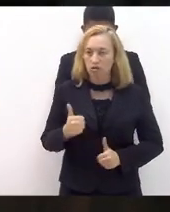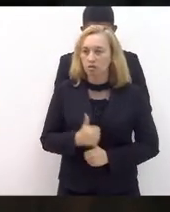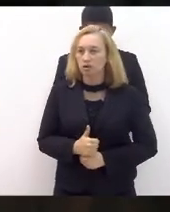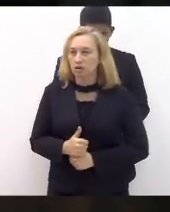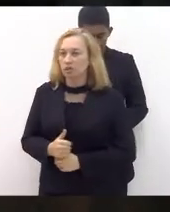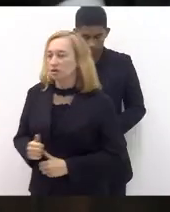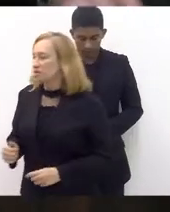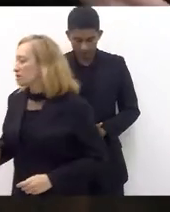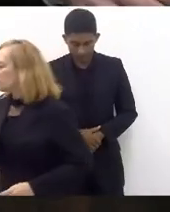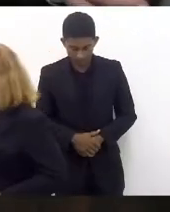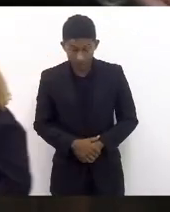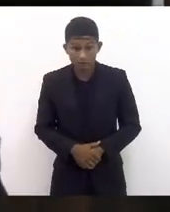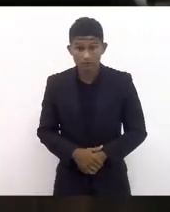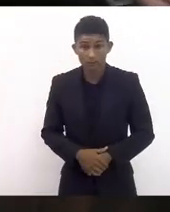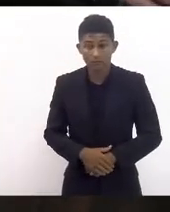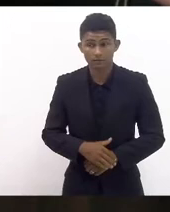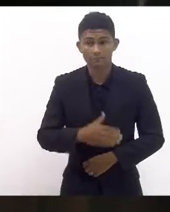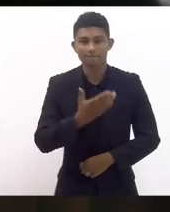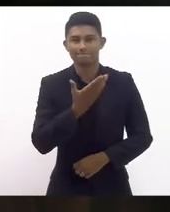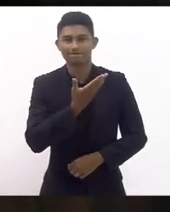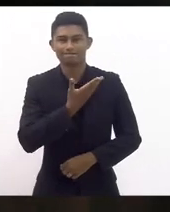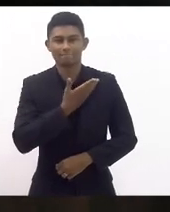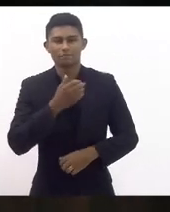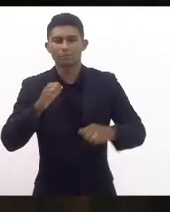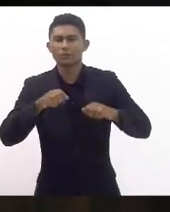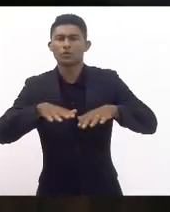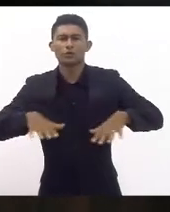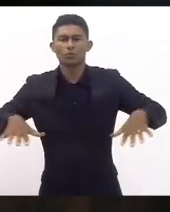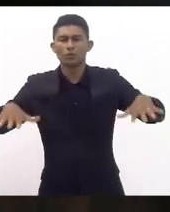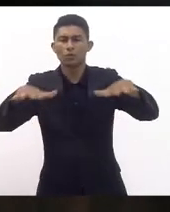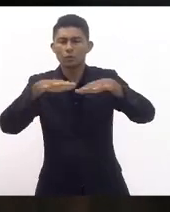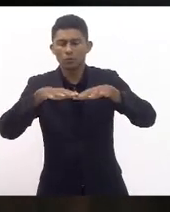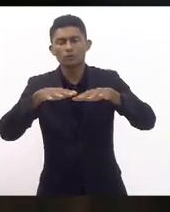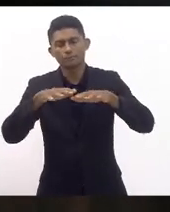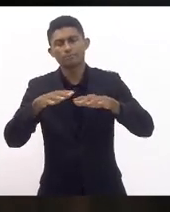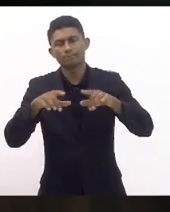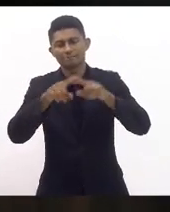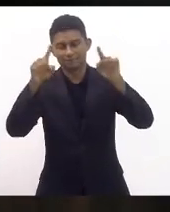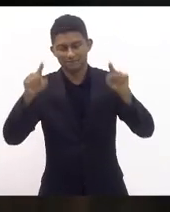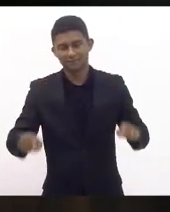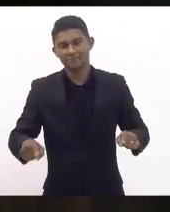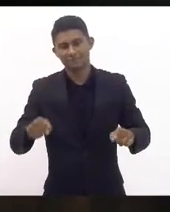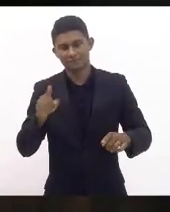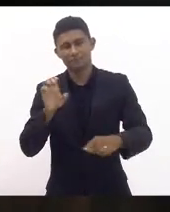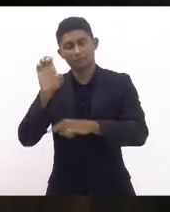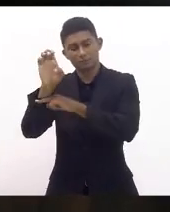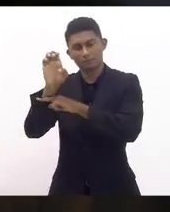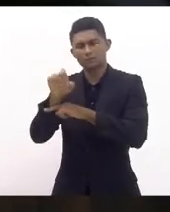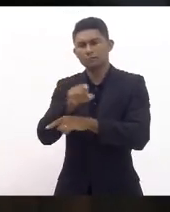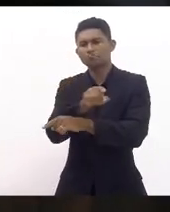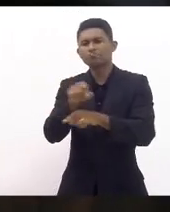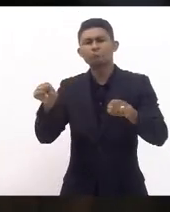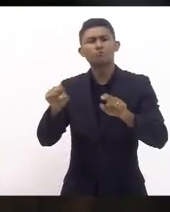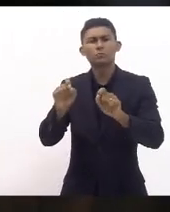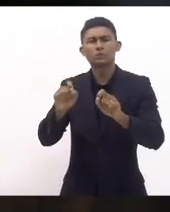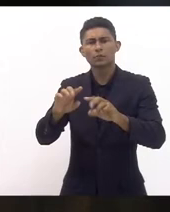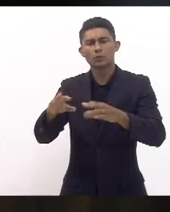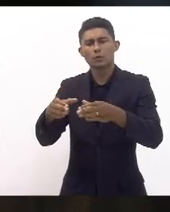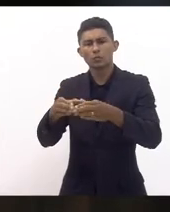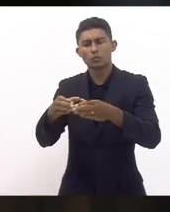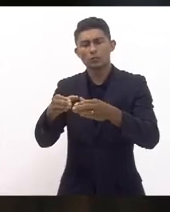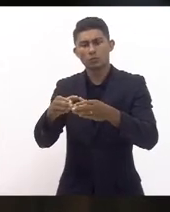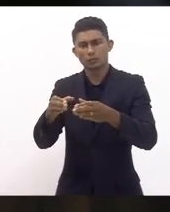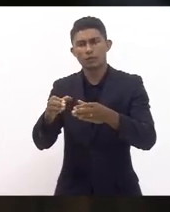amigos que compõem o quadro do Estado, auditores, tanto da controladoria, da nossa